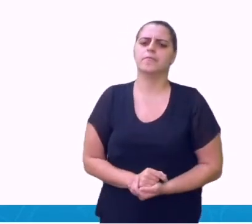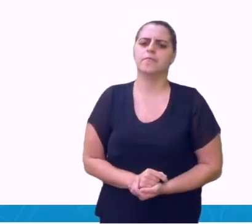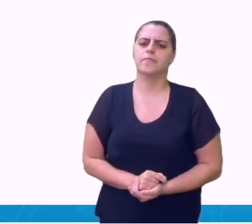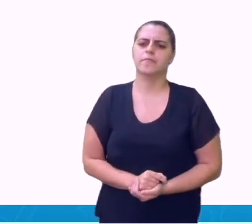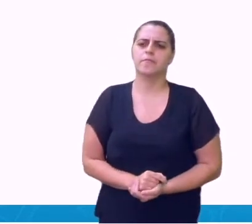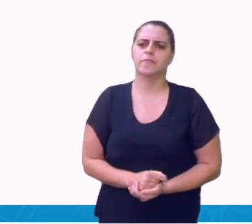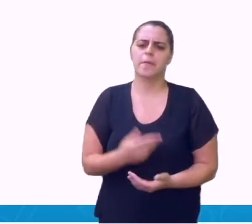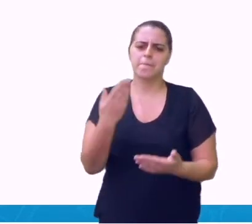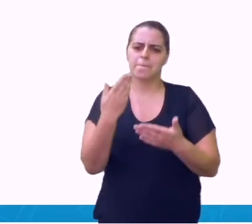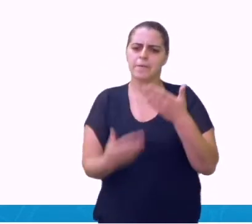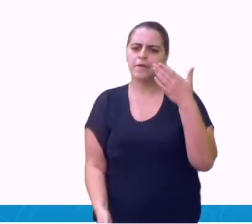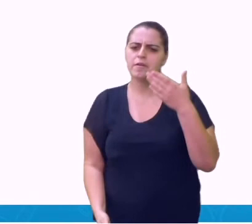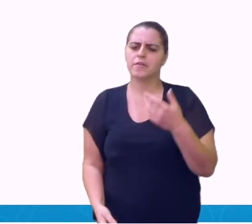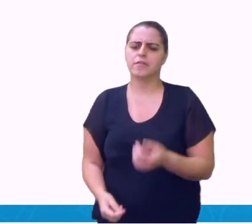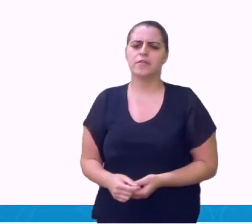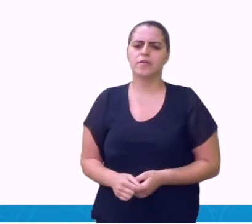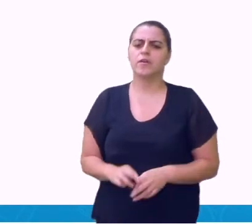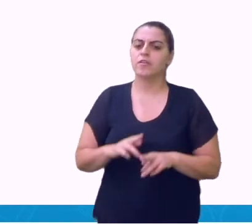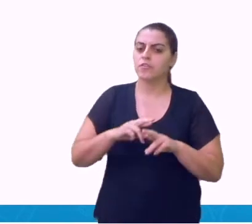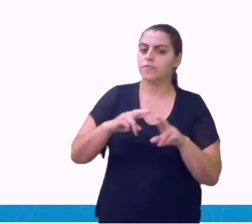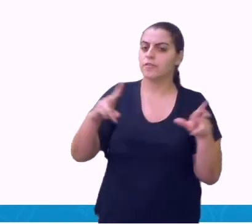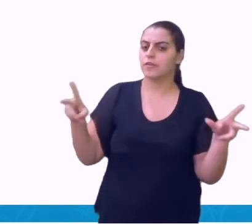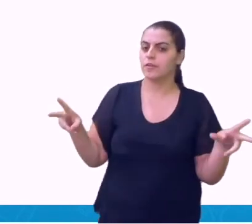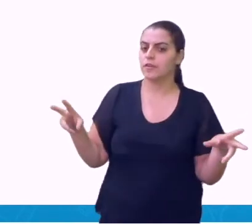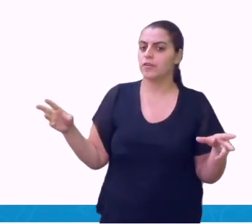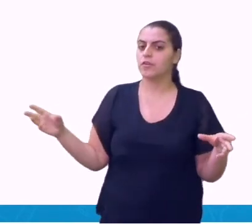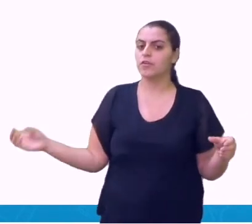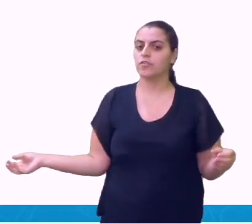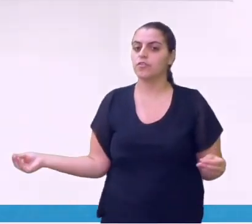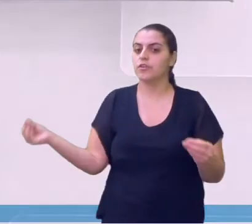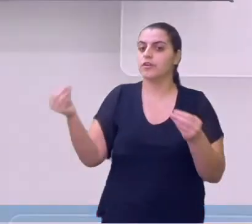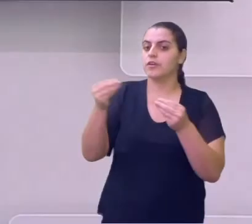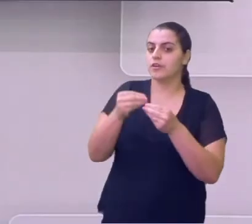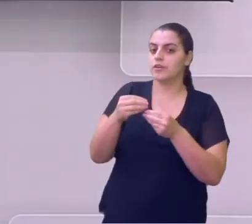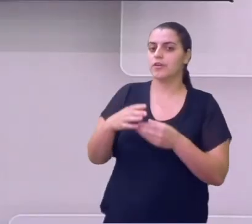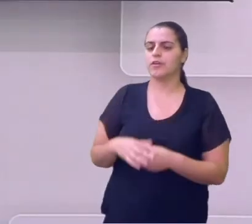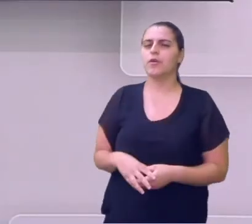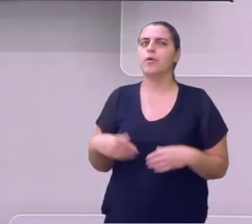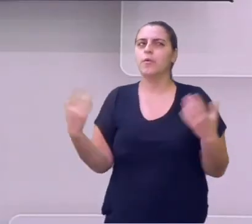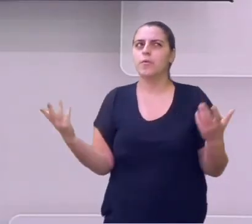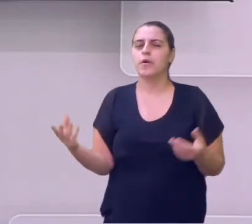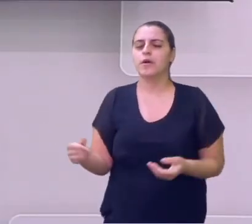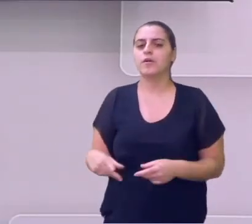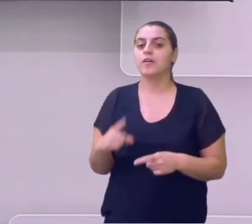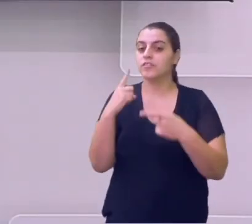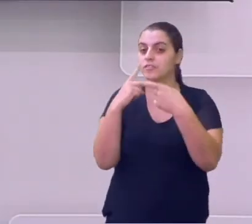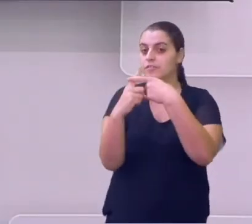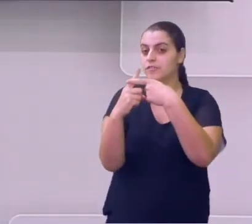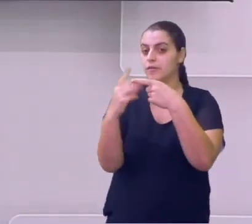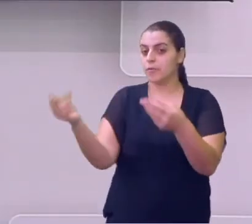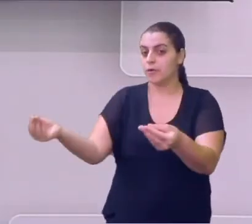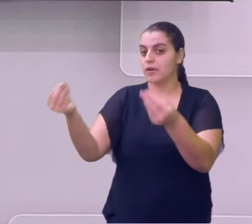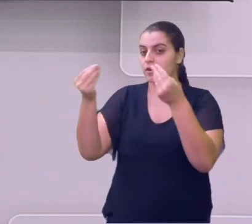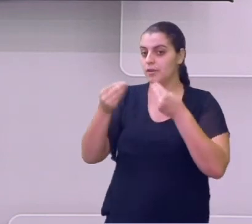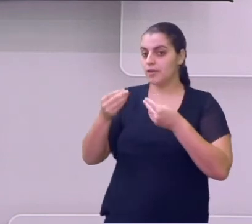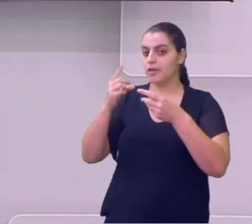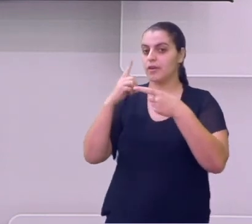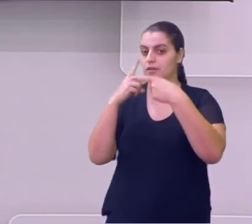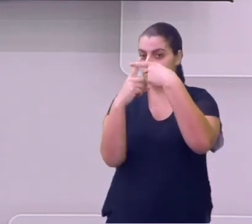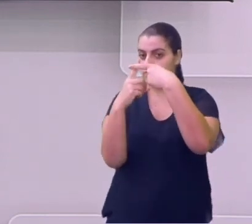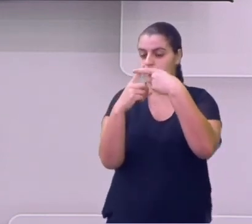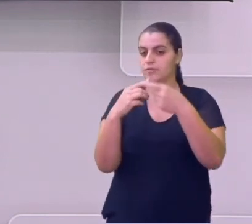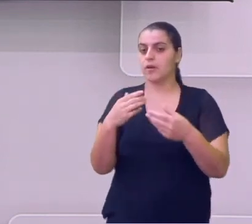perdeu. Perdeu é o contrário de ganhar. Já sei que ganhar é adição. Não é isso